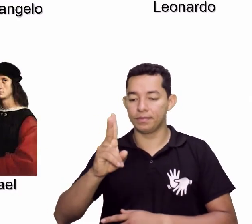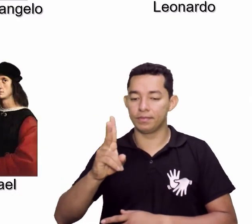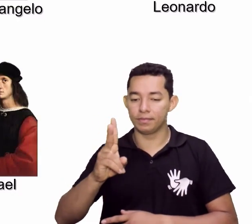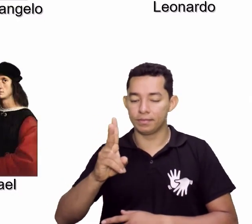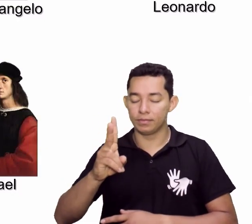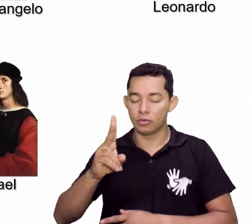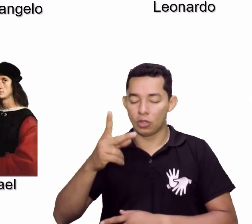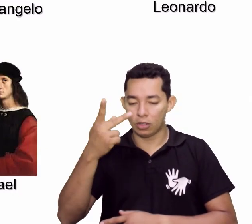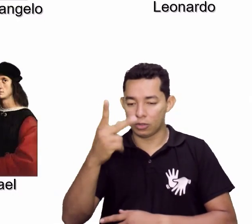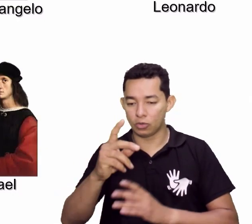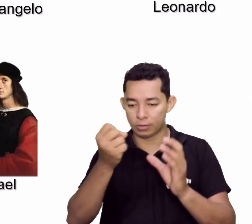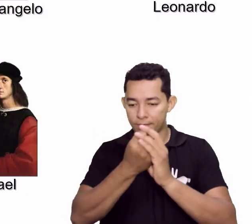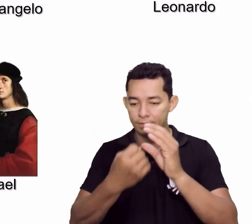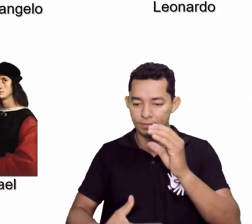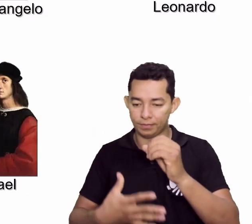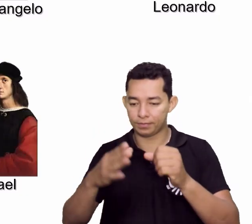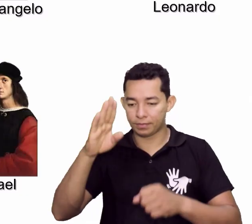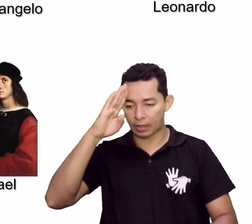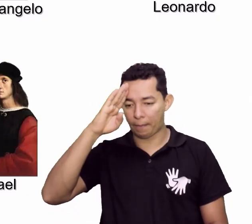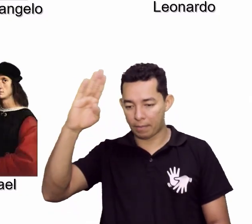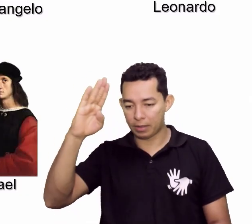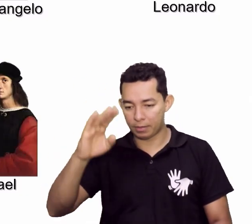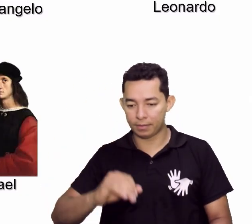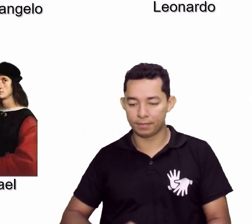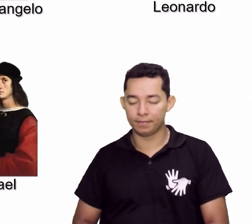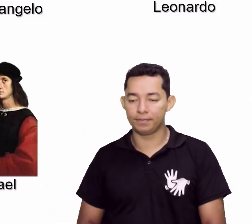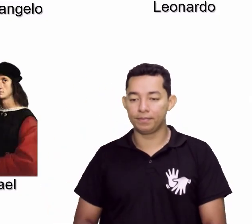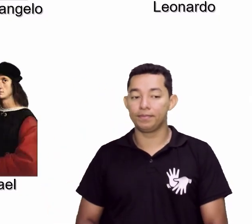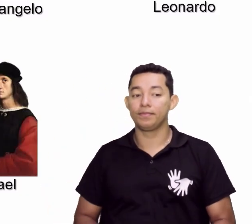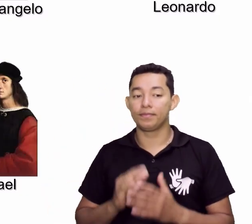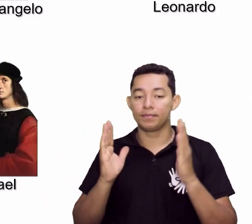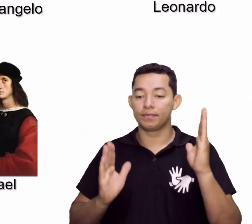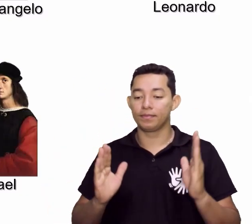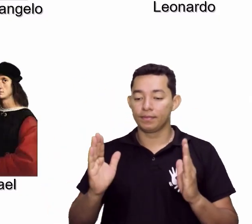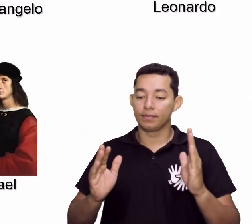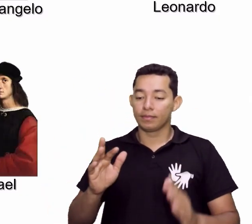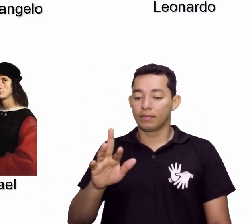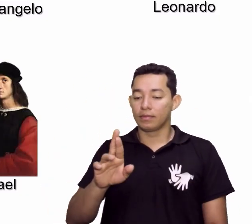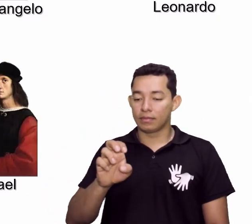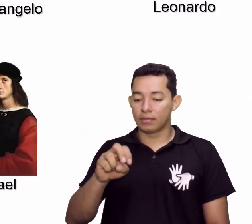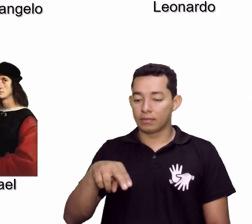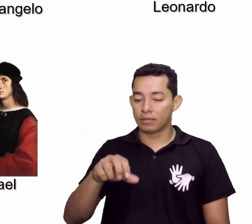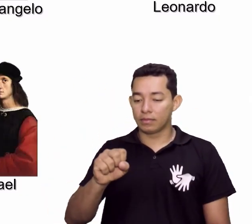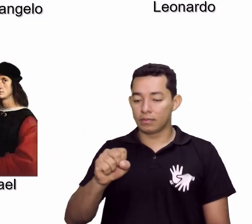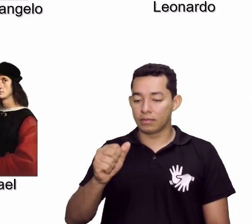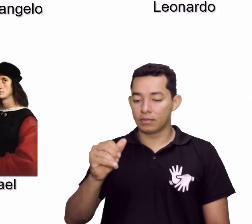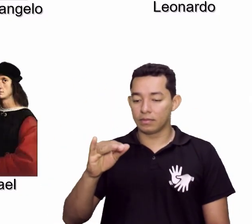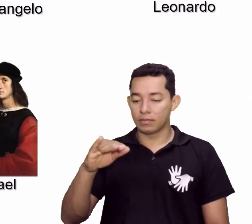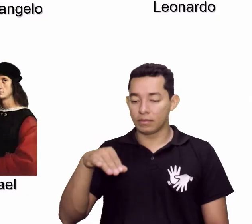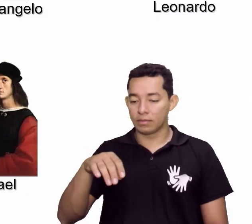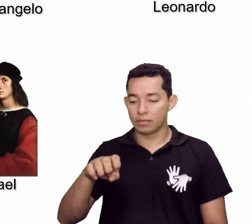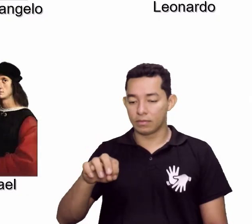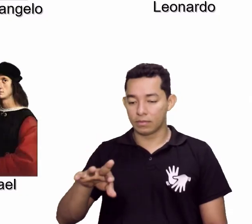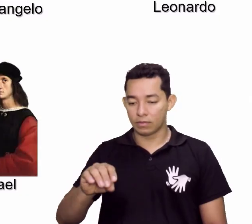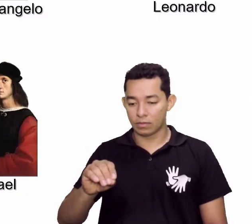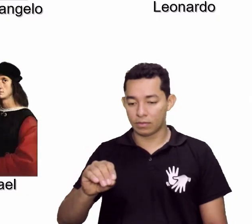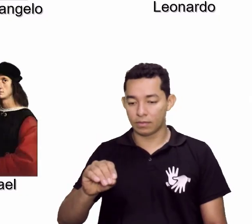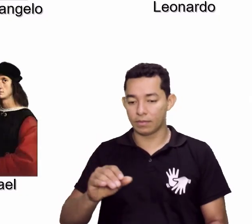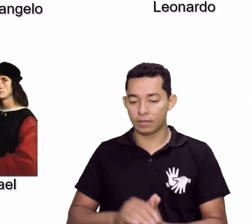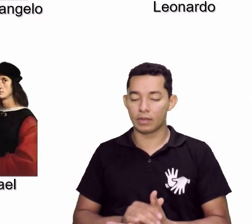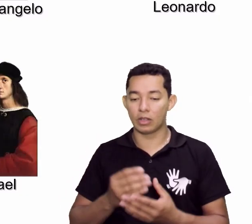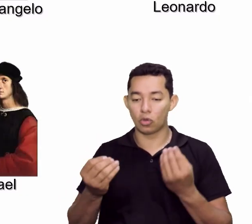a sua característica fundamental. Durante o Renascimento, artistas como Leonardo da Vinci, o Leozinho aí, que eu tenho